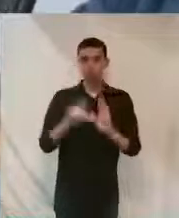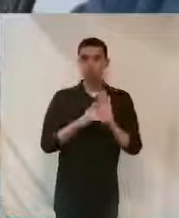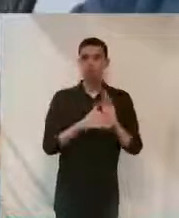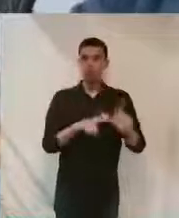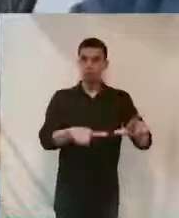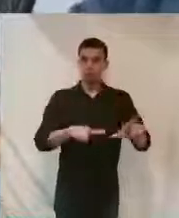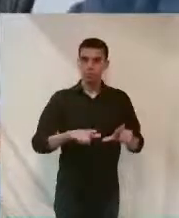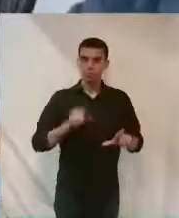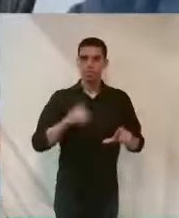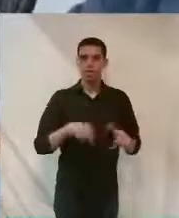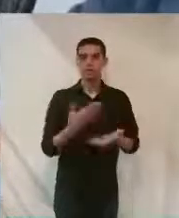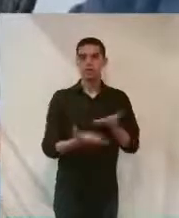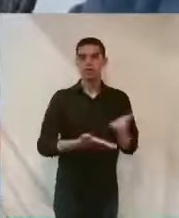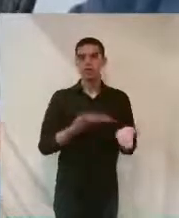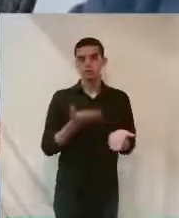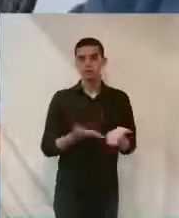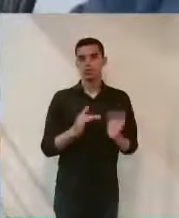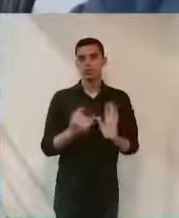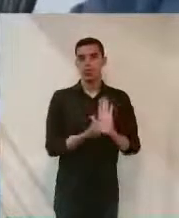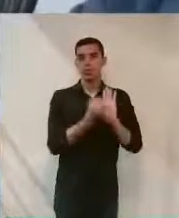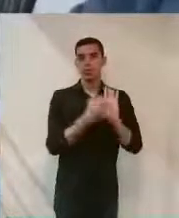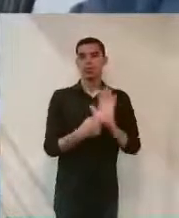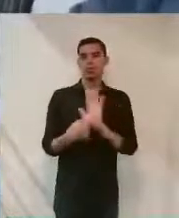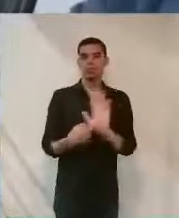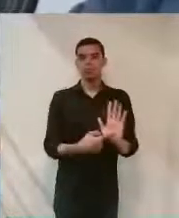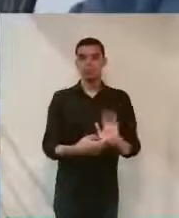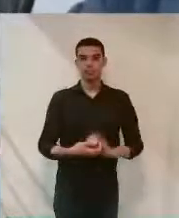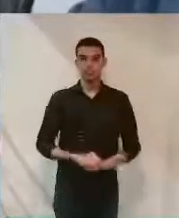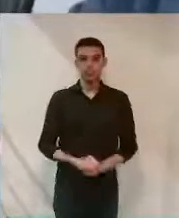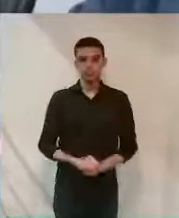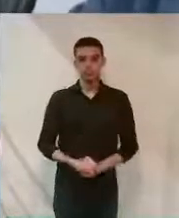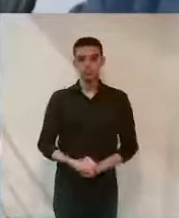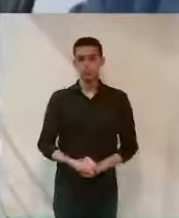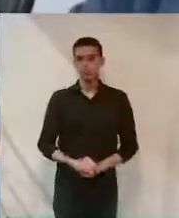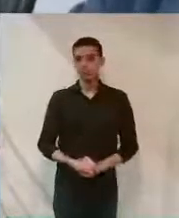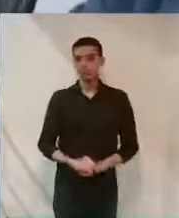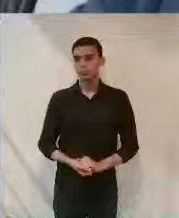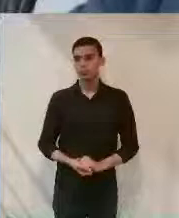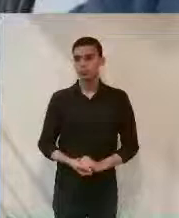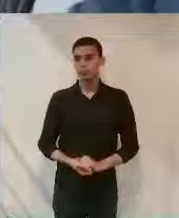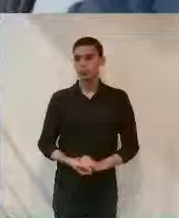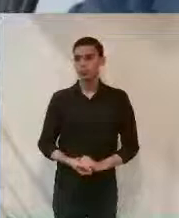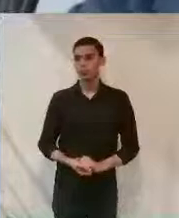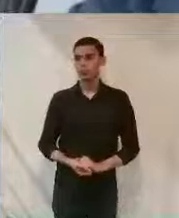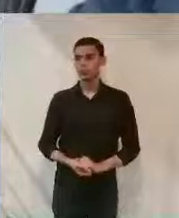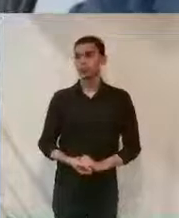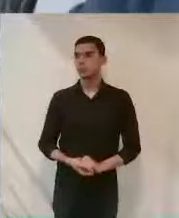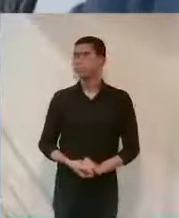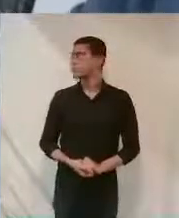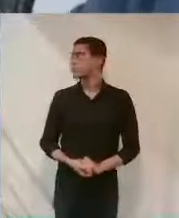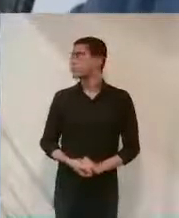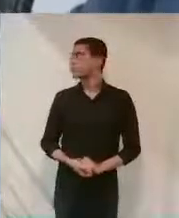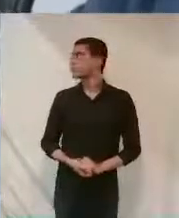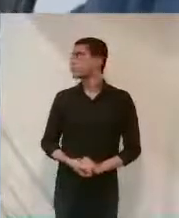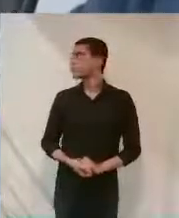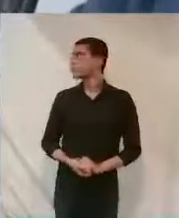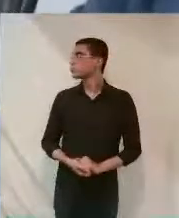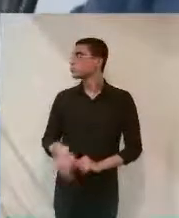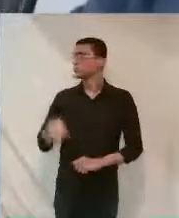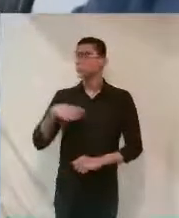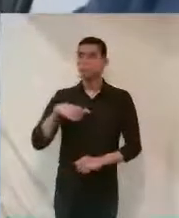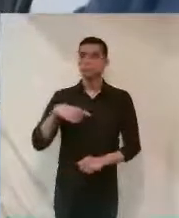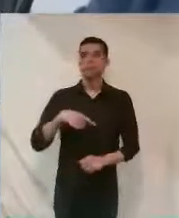certificado de reciclagem é a mesma coisa. Tá? Ele comprova o quê? Rastreabilidade, checagem de dados, tem verificador independente,